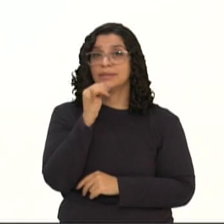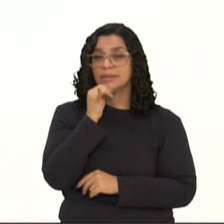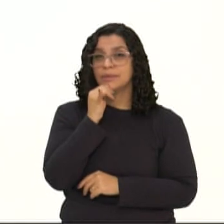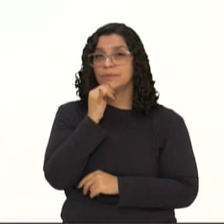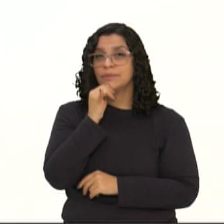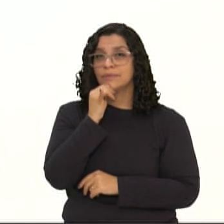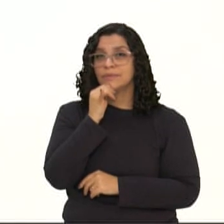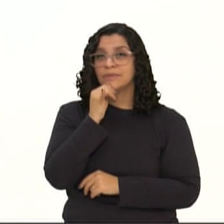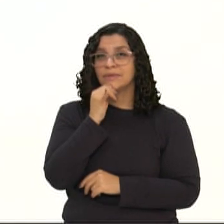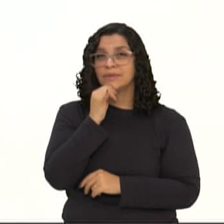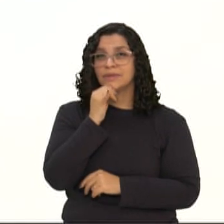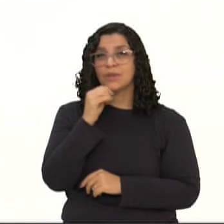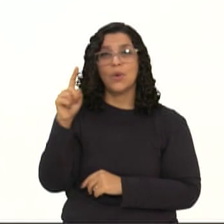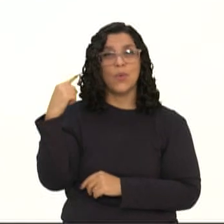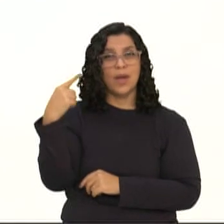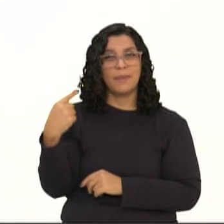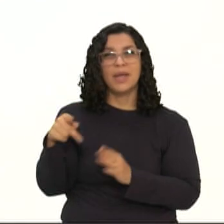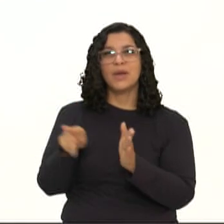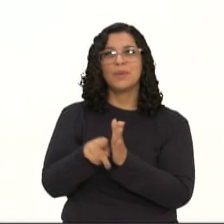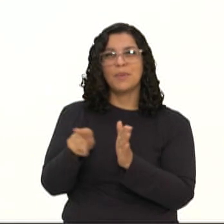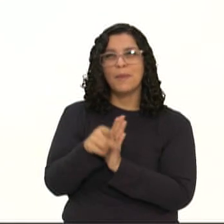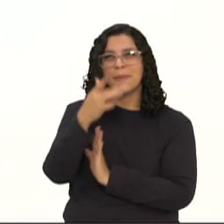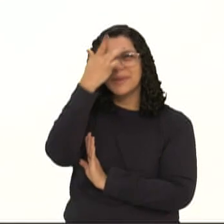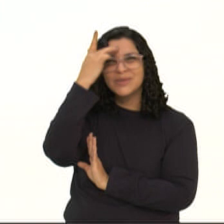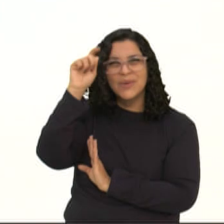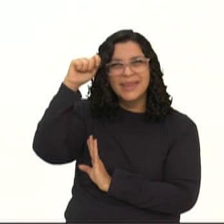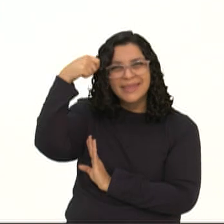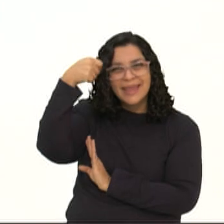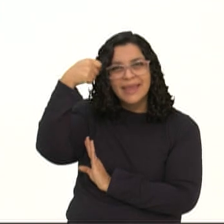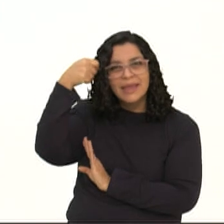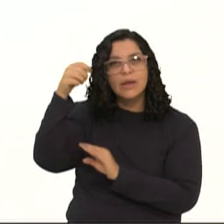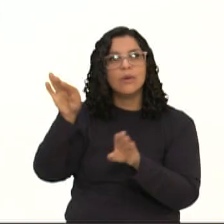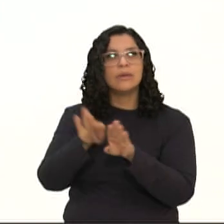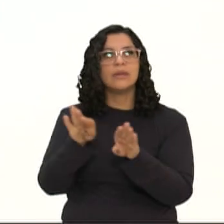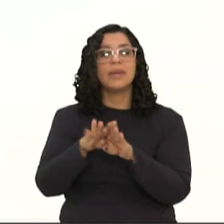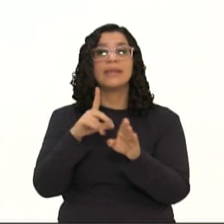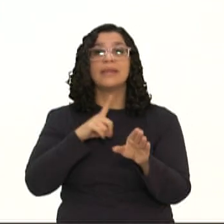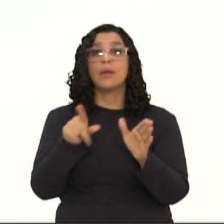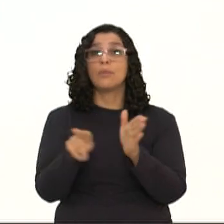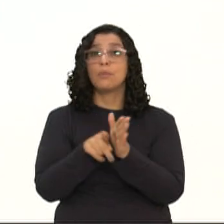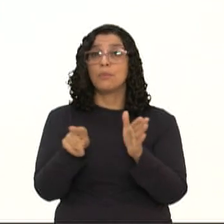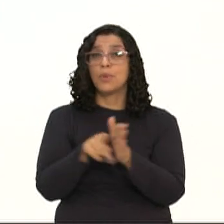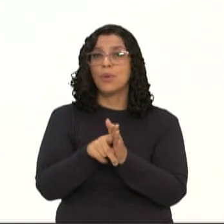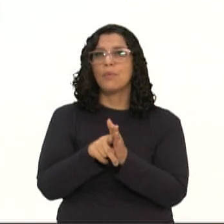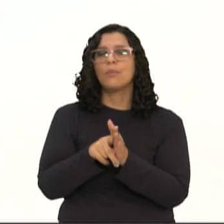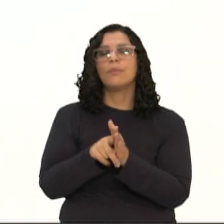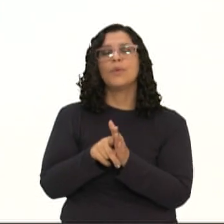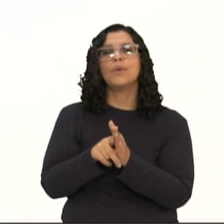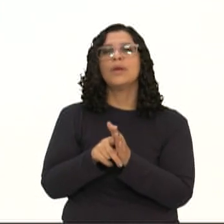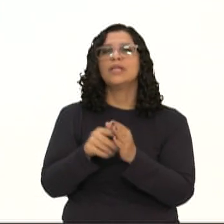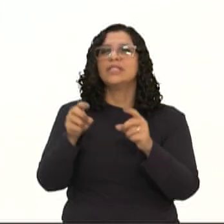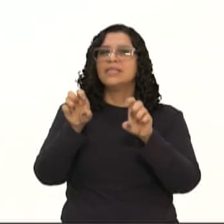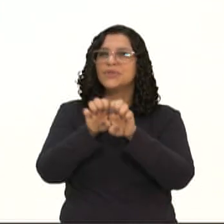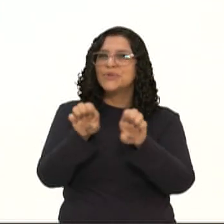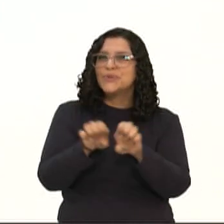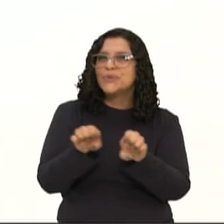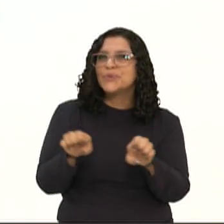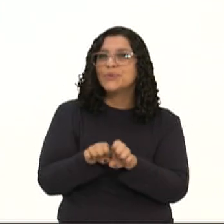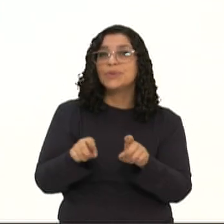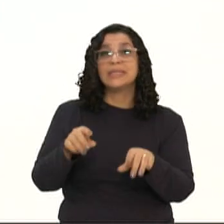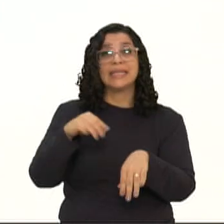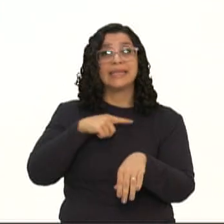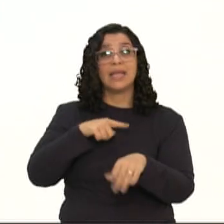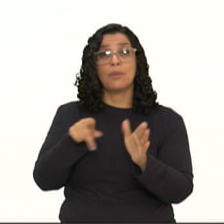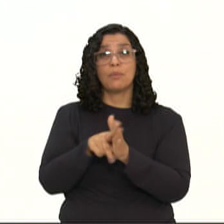cabelo afroétnico começa a perder massa queratinizada a partir da